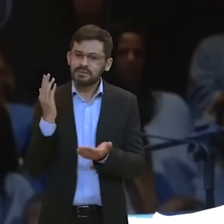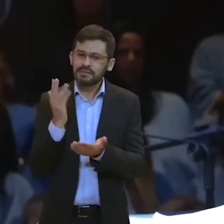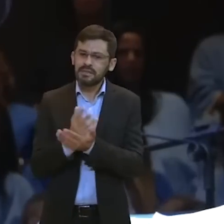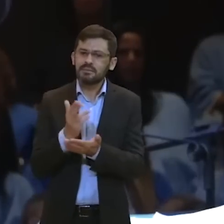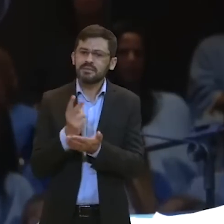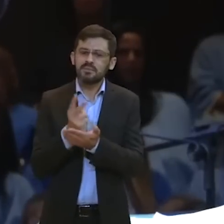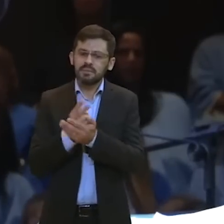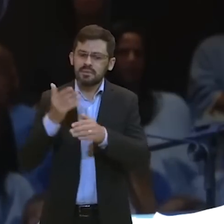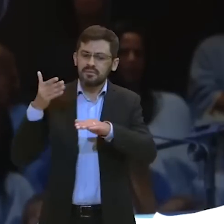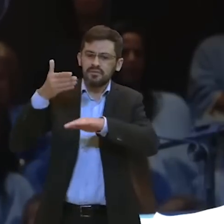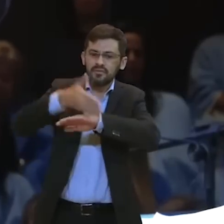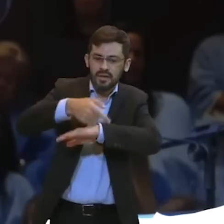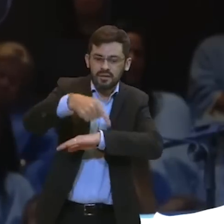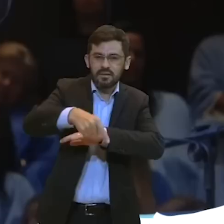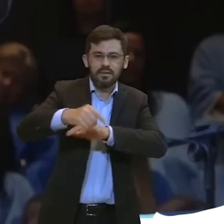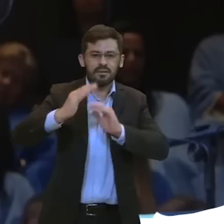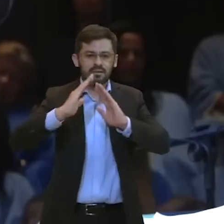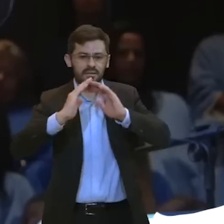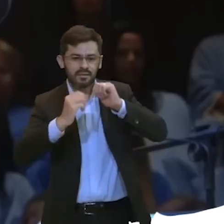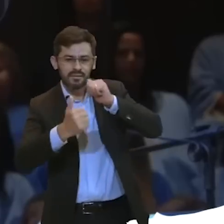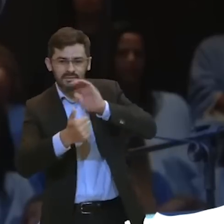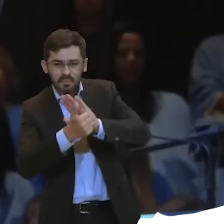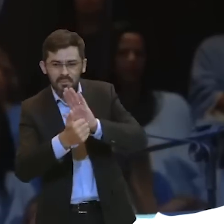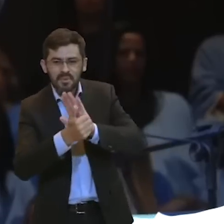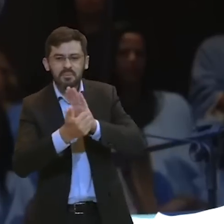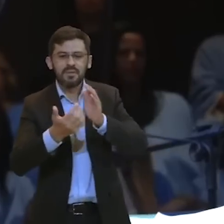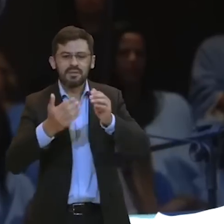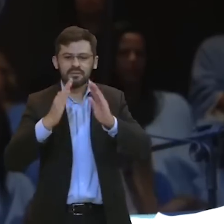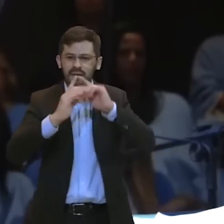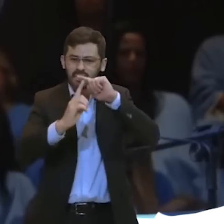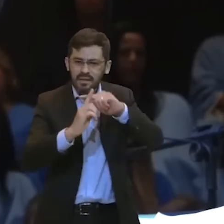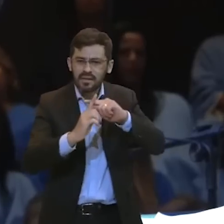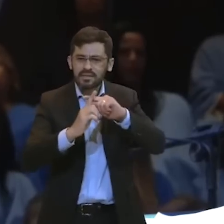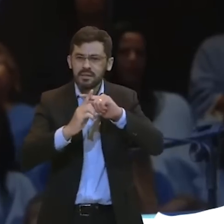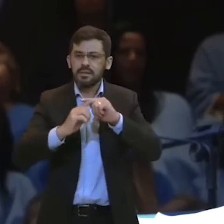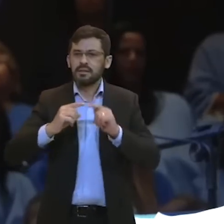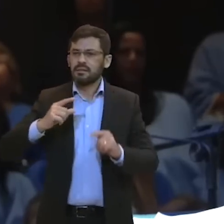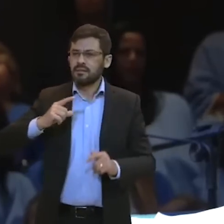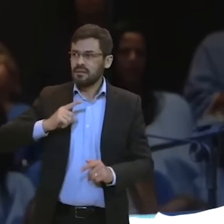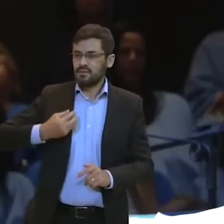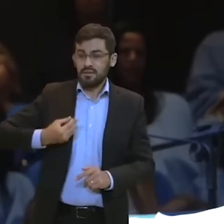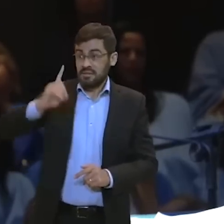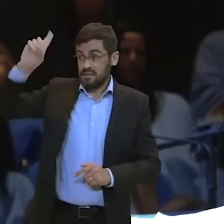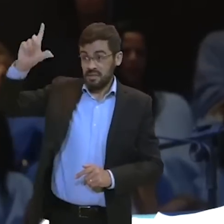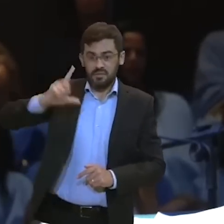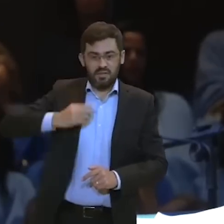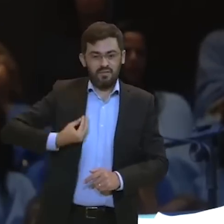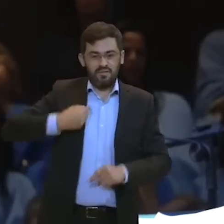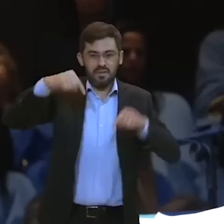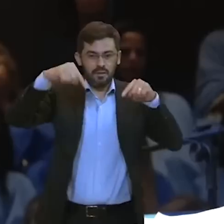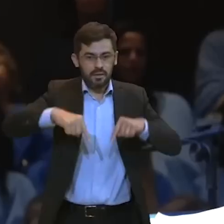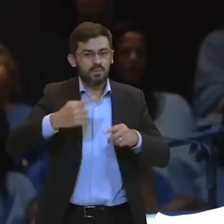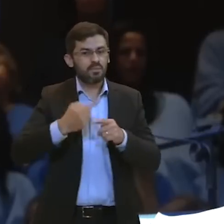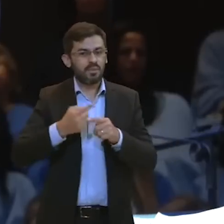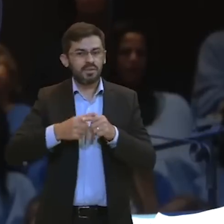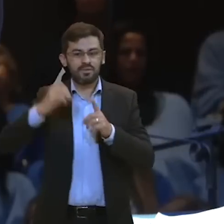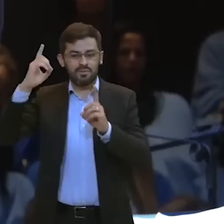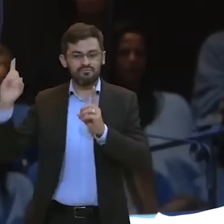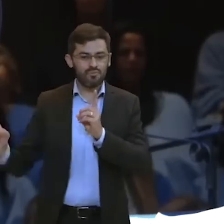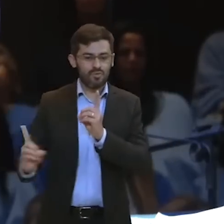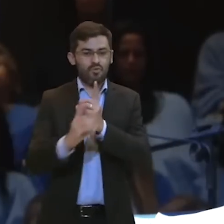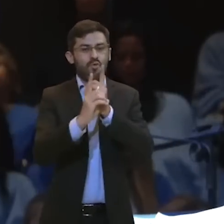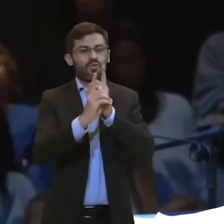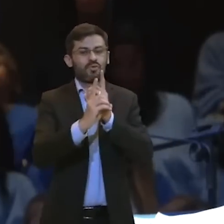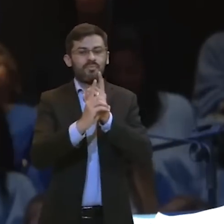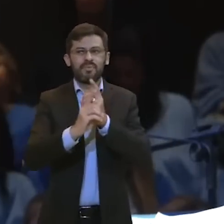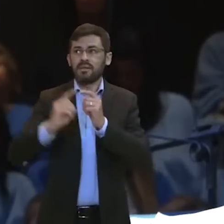Senhor Jesus está aqui, e Ele marcou um encontro contigo para fazer algo novo na tua vida. Ele